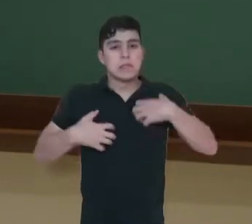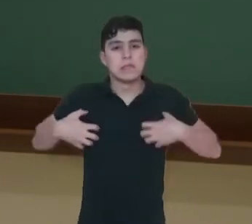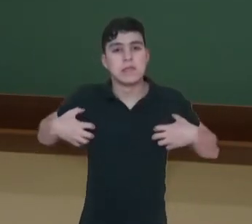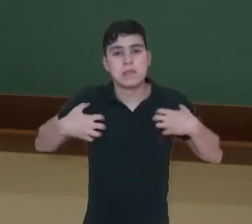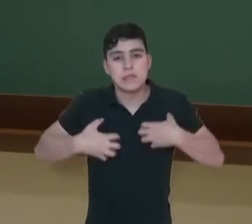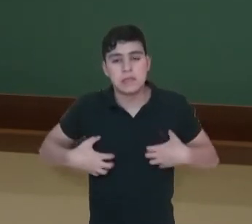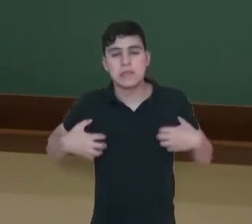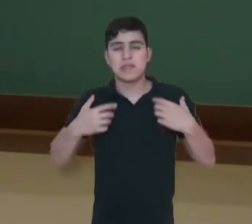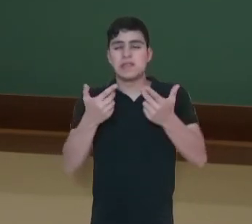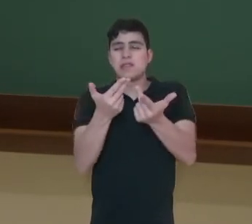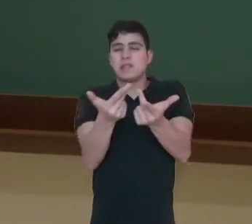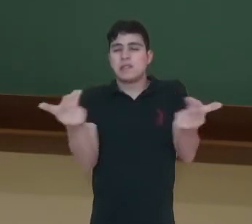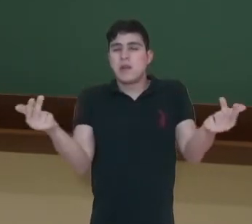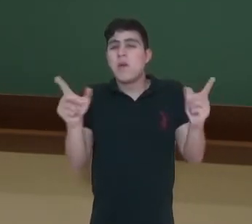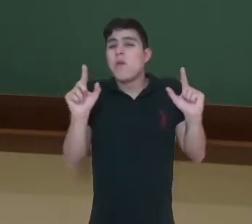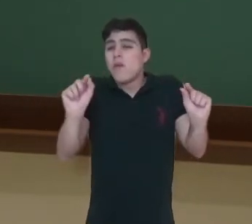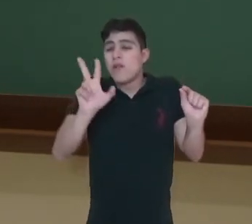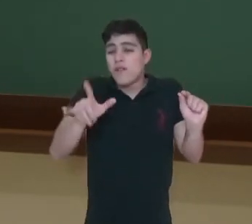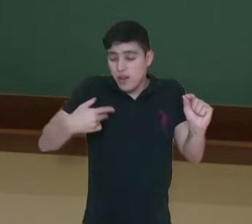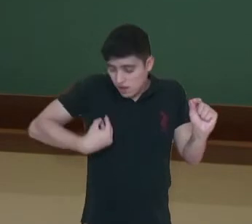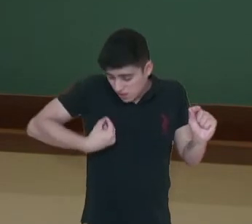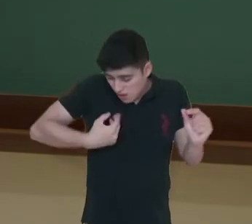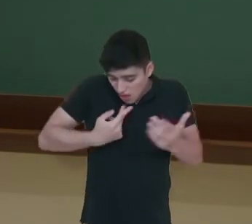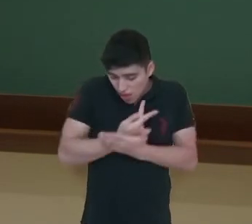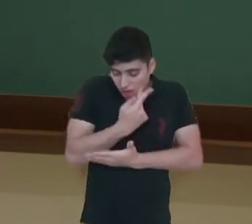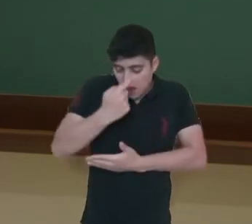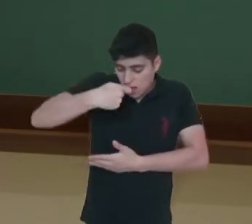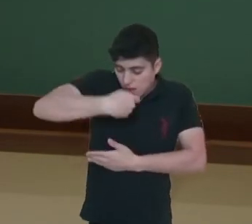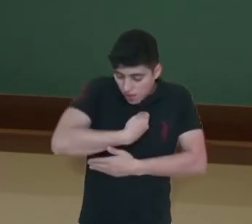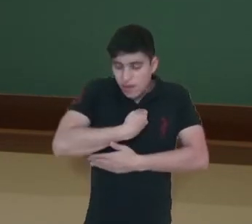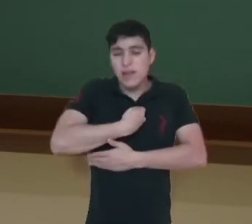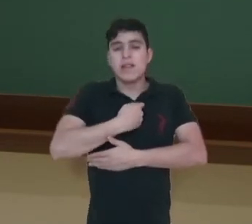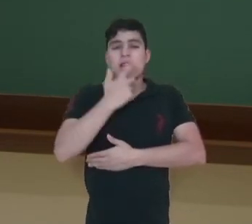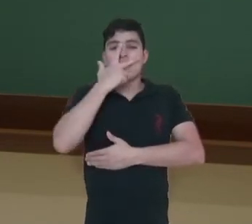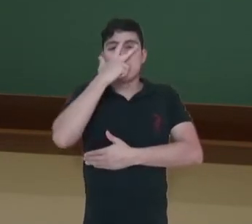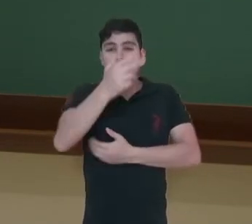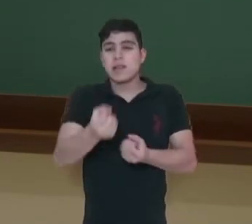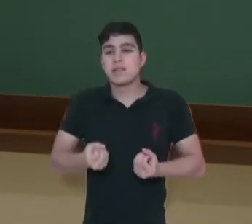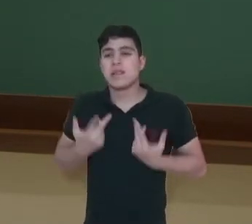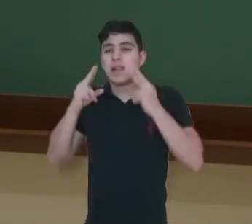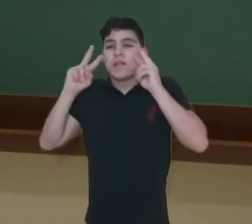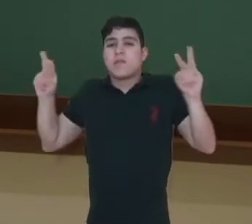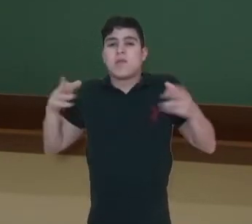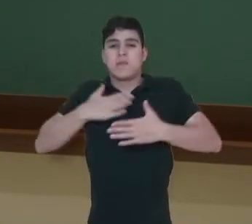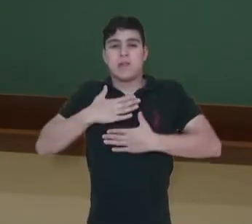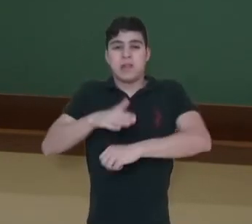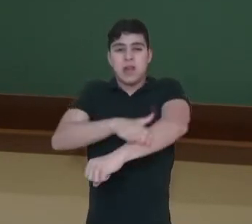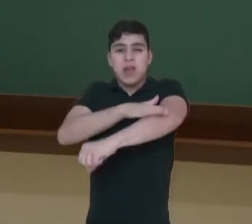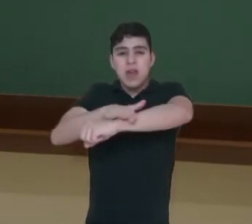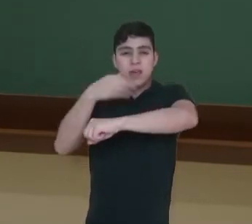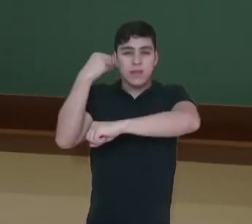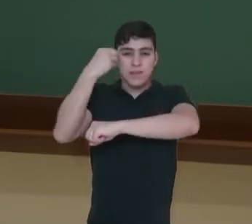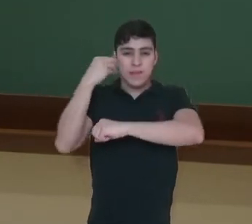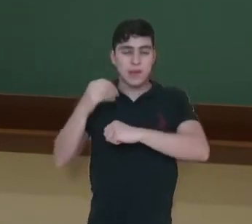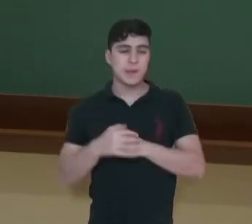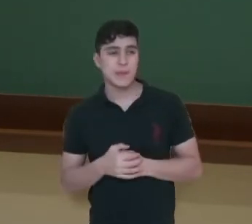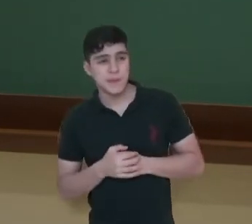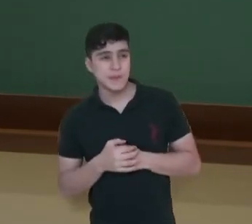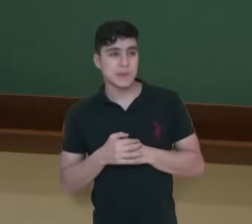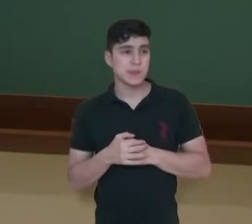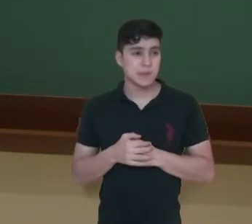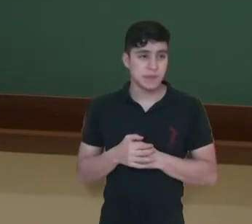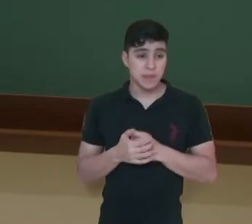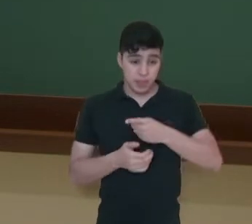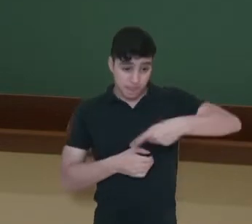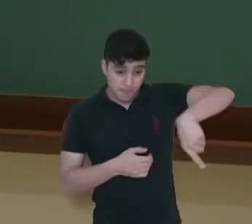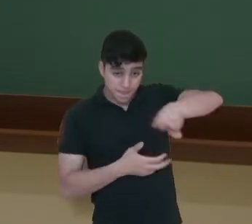encontra a polícia, o que vai acontecer? O que vai ser da vida dele? Então ele está trazendo essa visão de dentro para fora. Nós temos desse pessoal